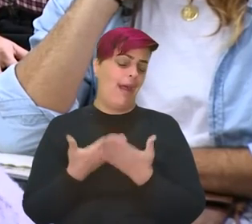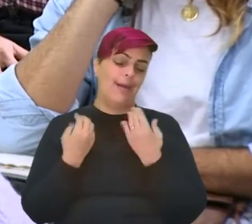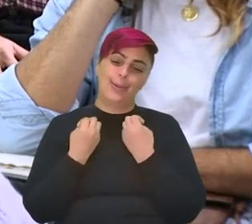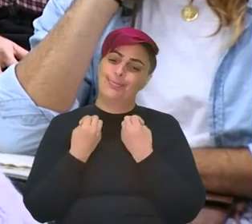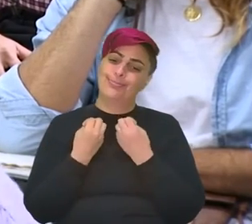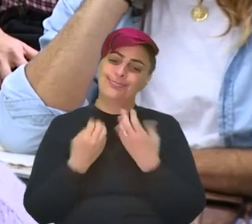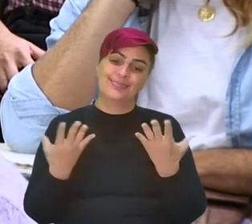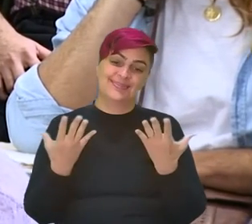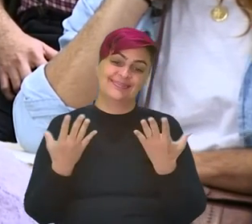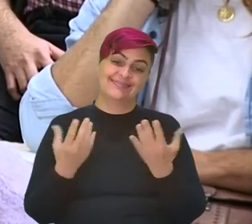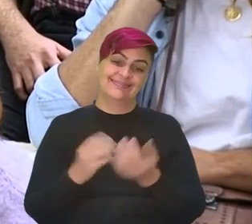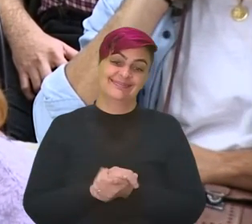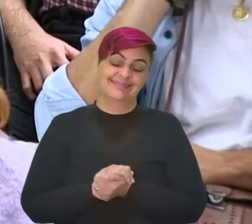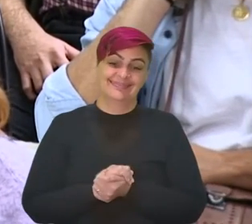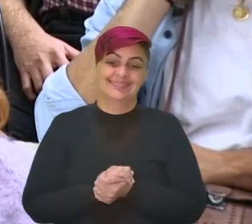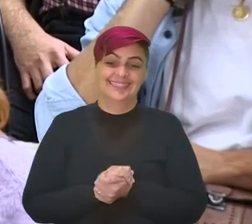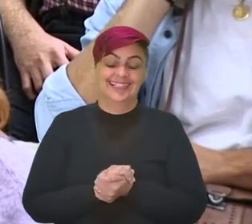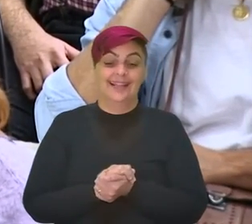bom. Muito bom estar aqui.